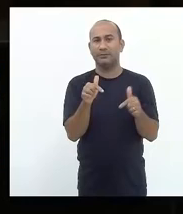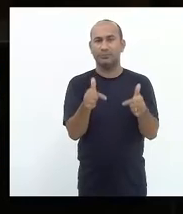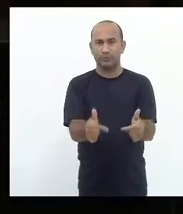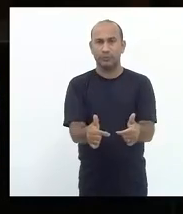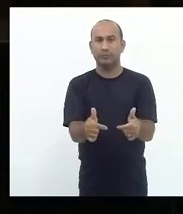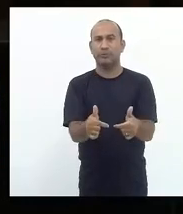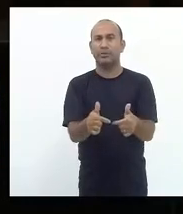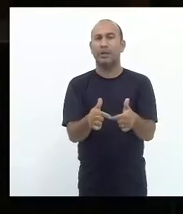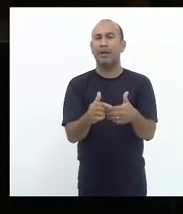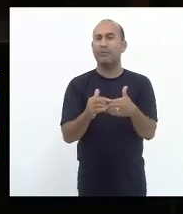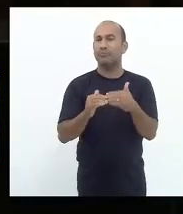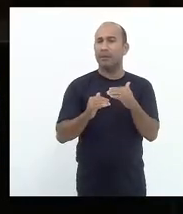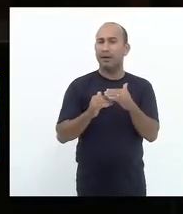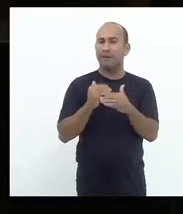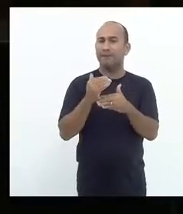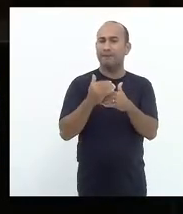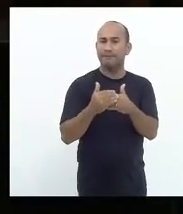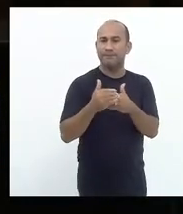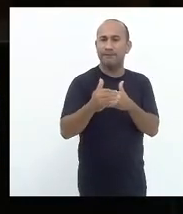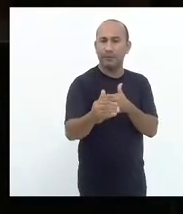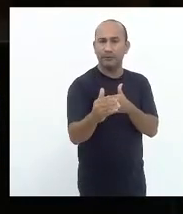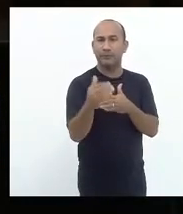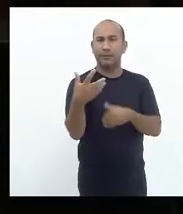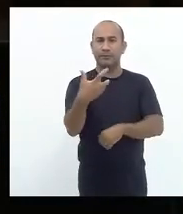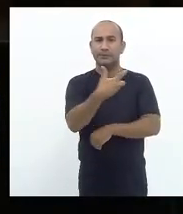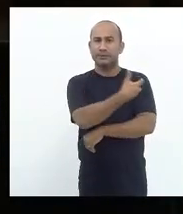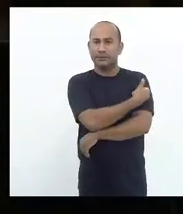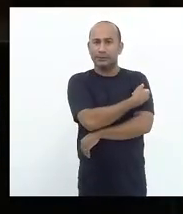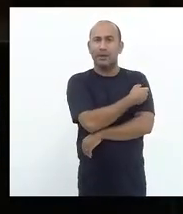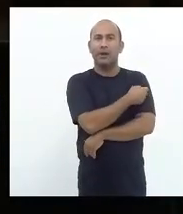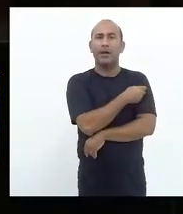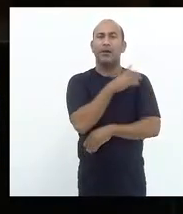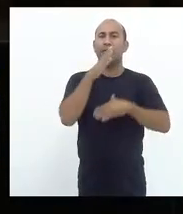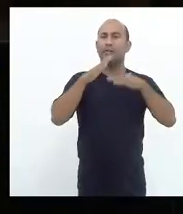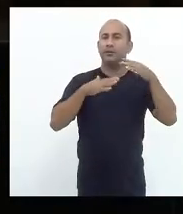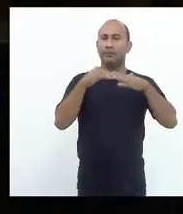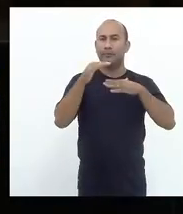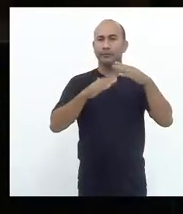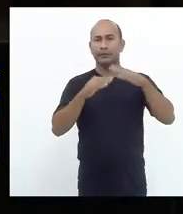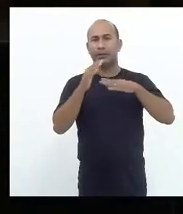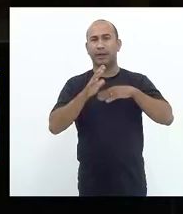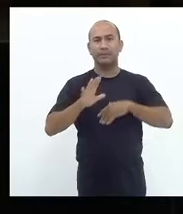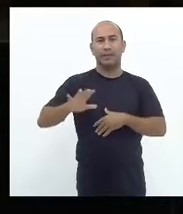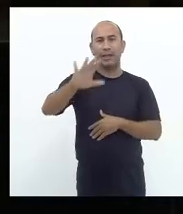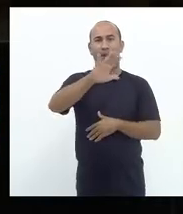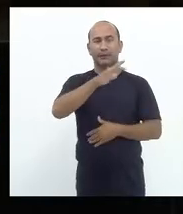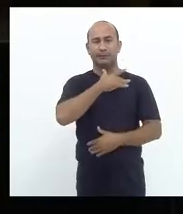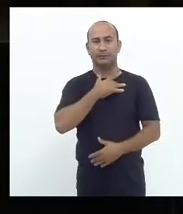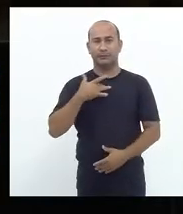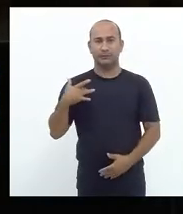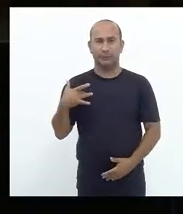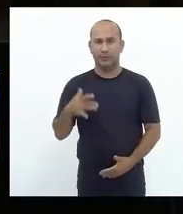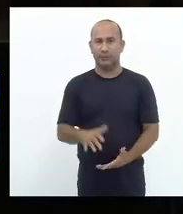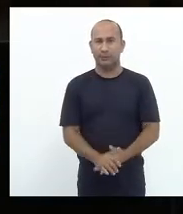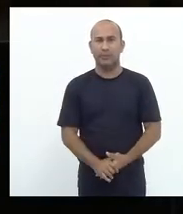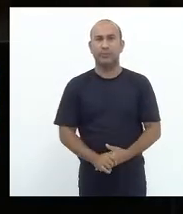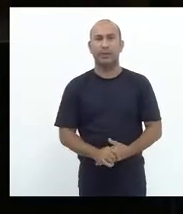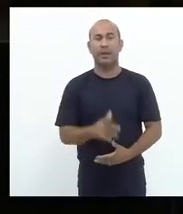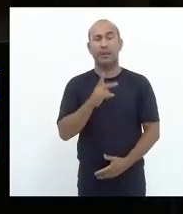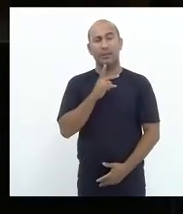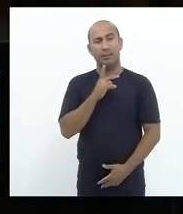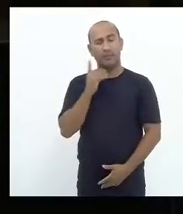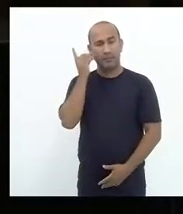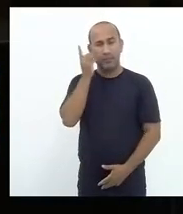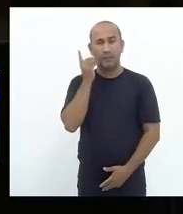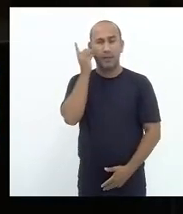do avanço da vacinação e as orientações técnicas dos especialistas da área de saúde. Ora, deputada,